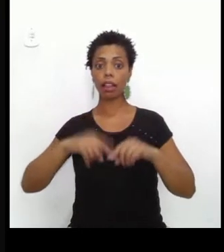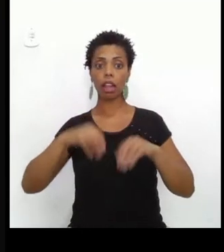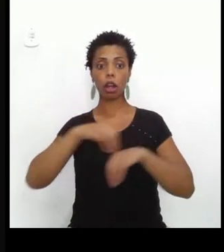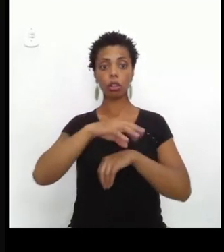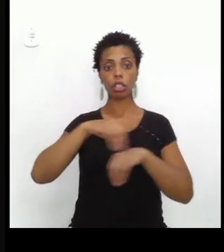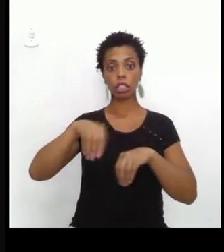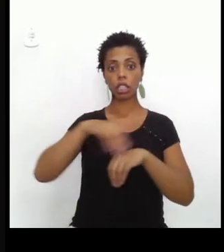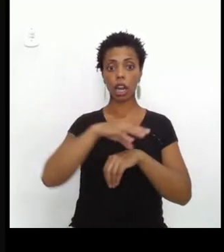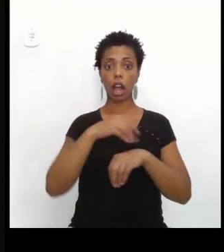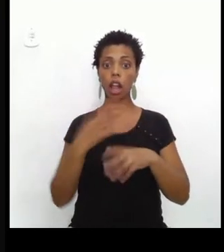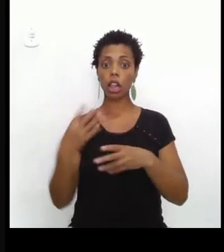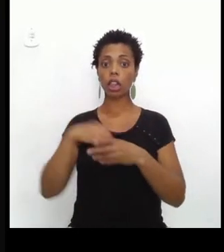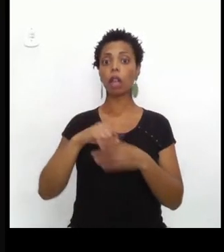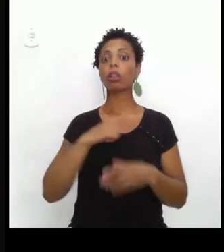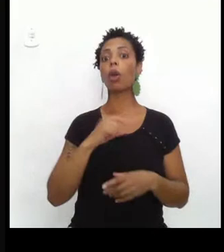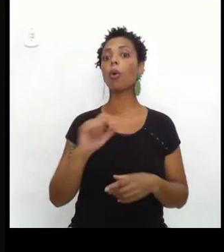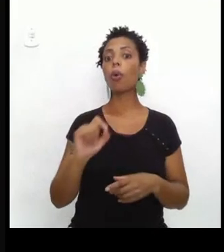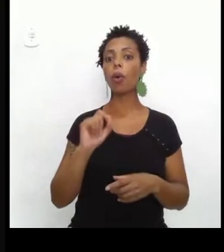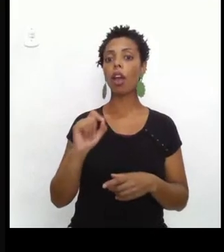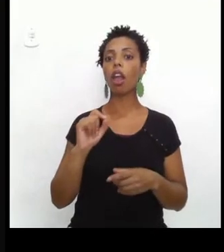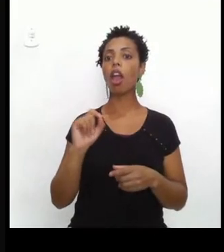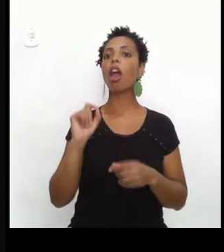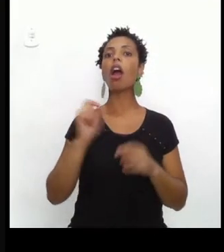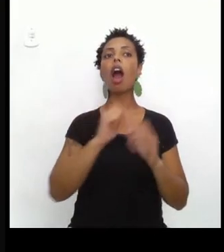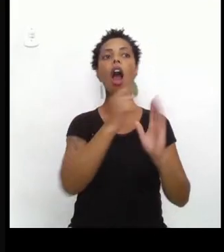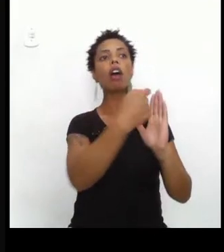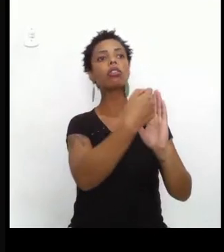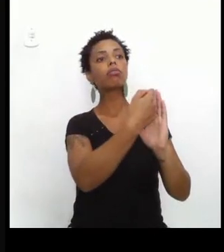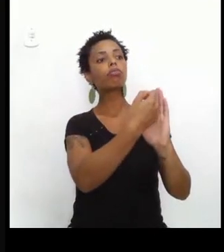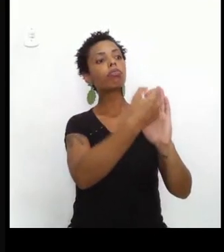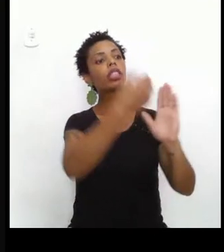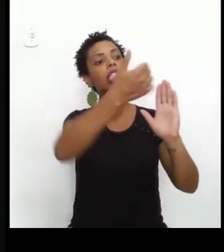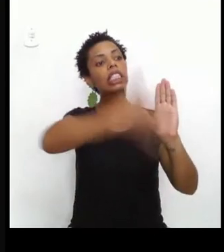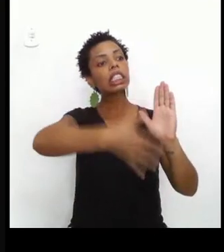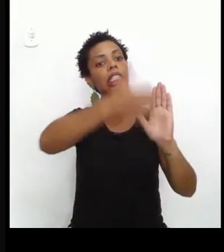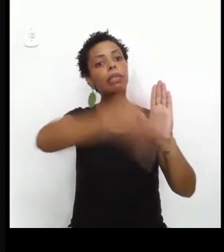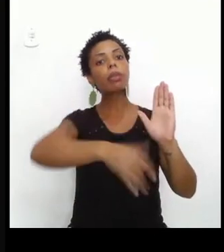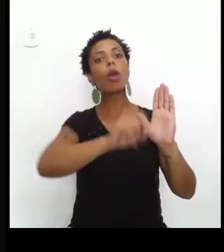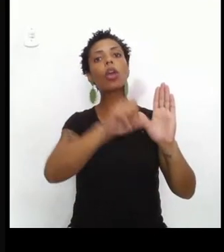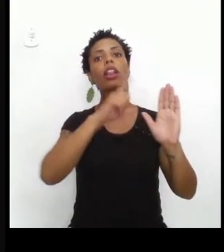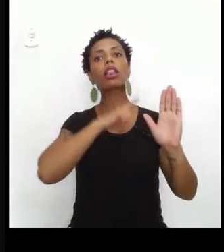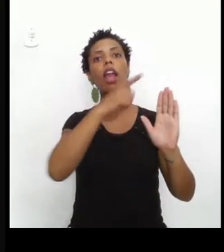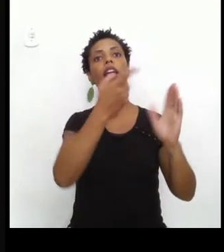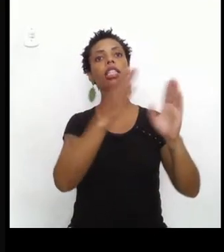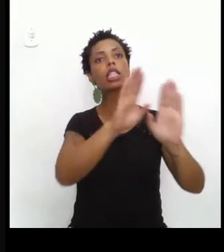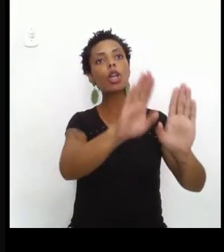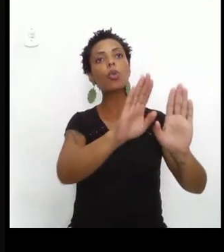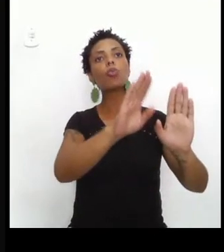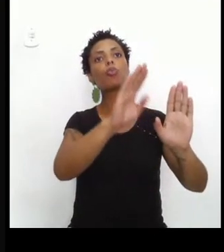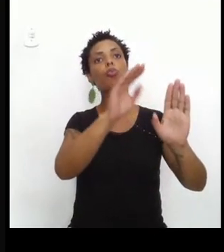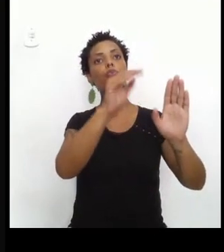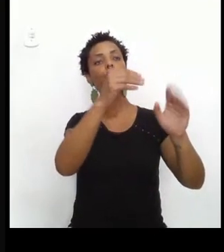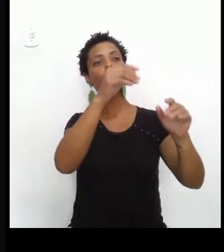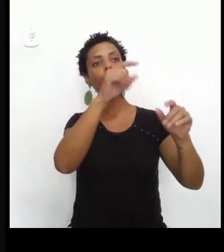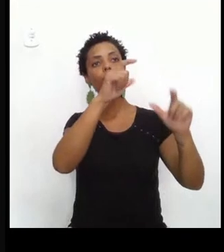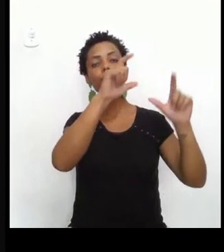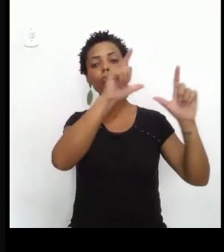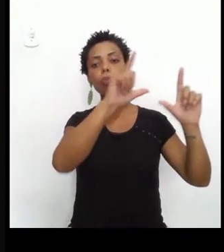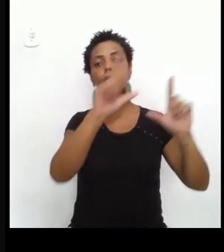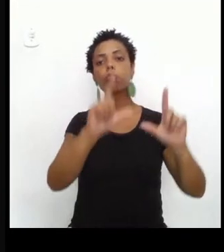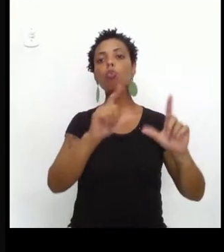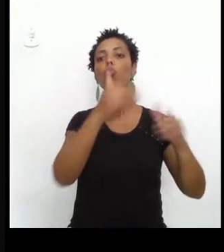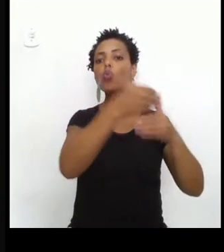Muralha não na nossa artistas a mediana ele a definição de política de cada uma é esse subir no